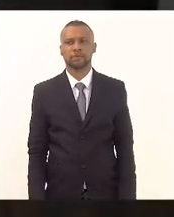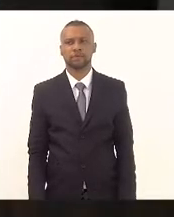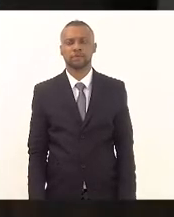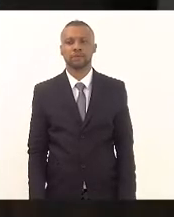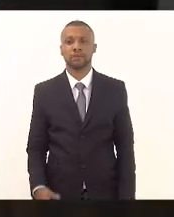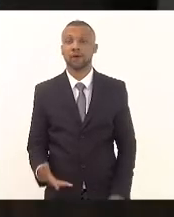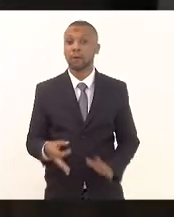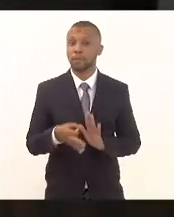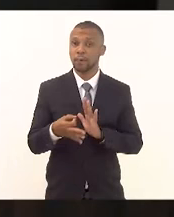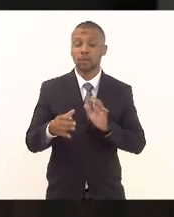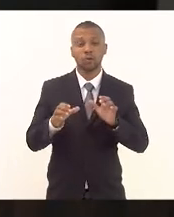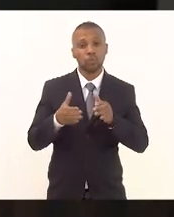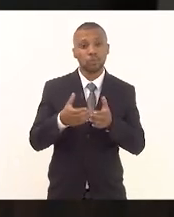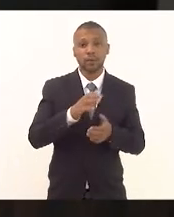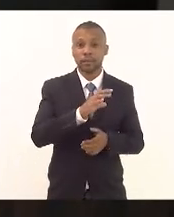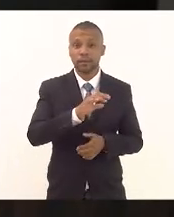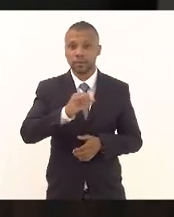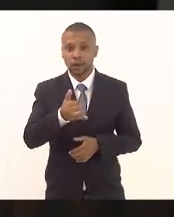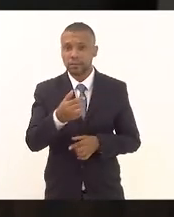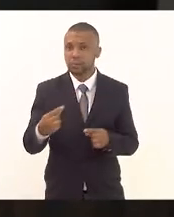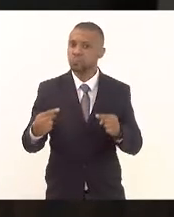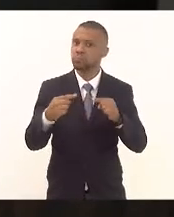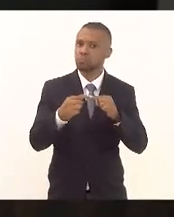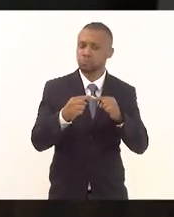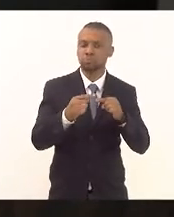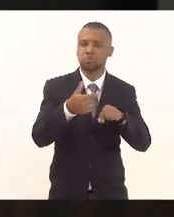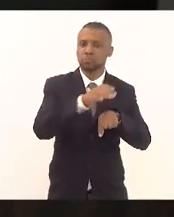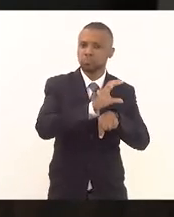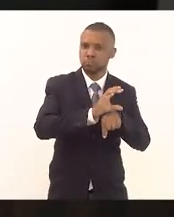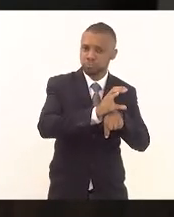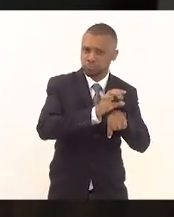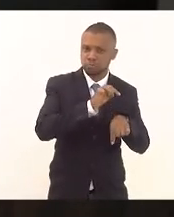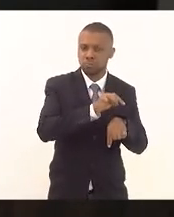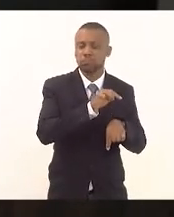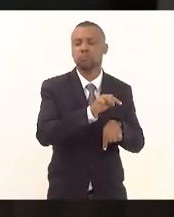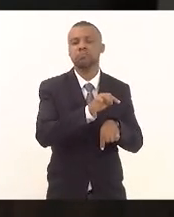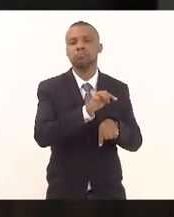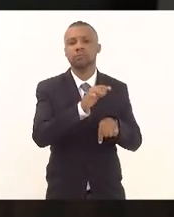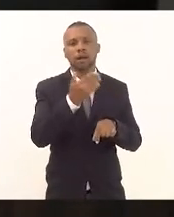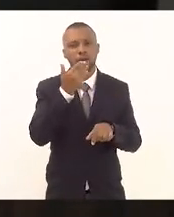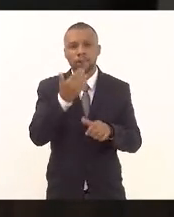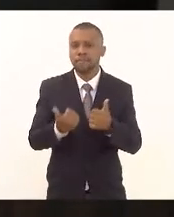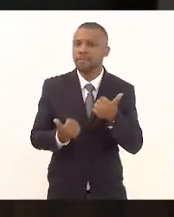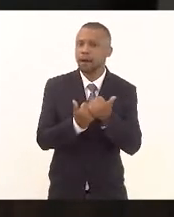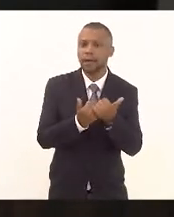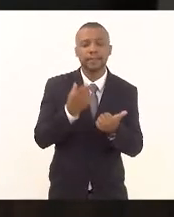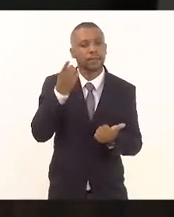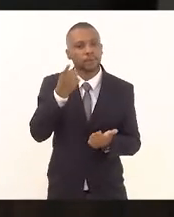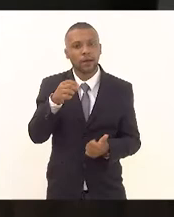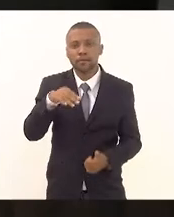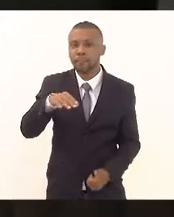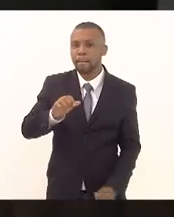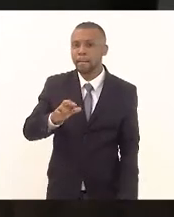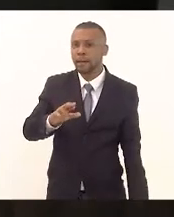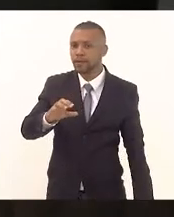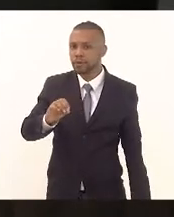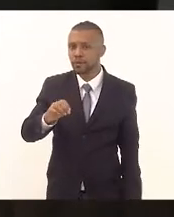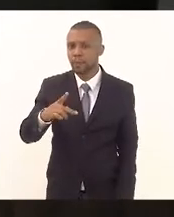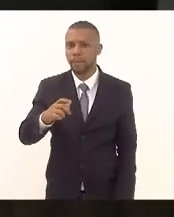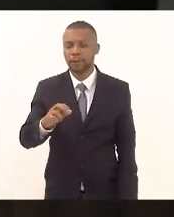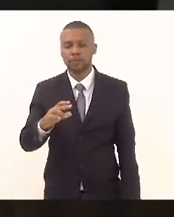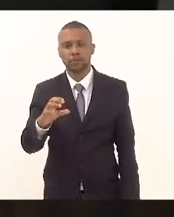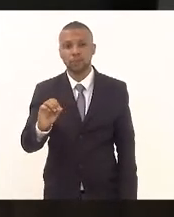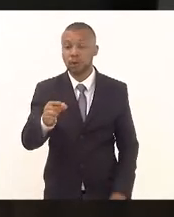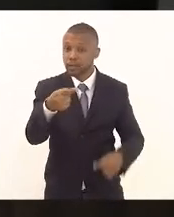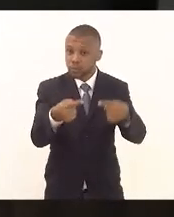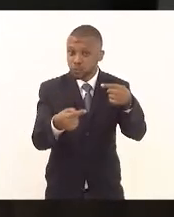Parecido da Comissão de Constituição e Justiça pela Juridicidade, de normas internas, favorável. Relator deputado Márcio Pacheco e Sérgio Fernandes. Em discussão, não havendo que